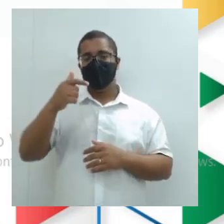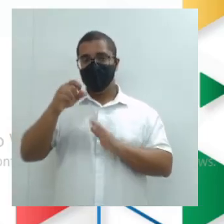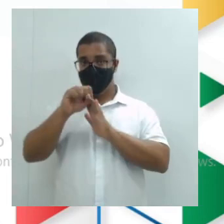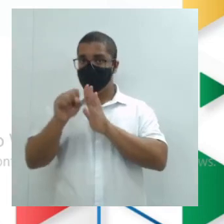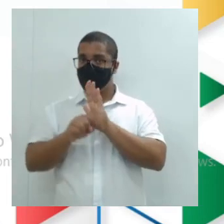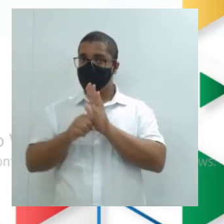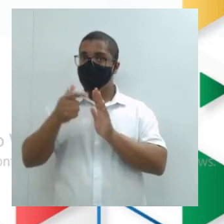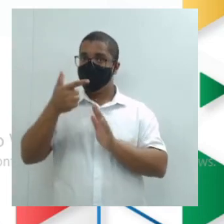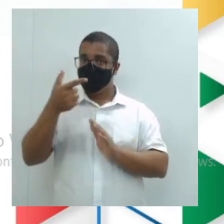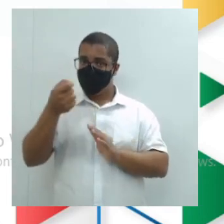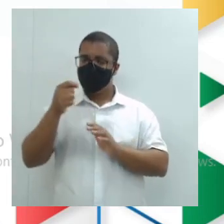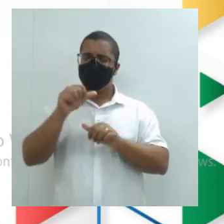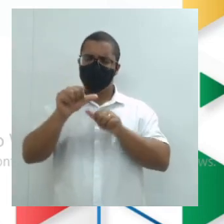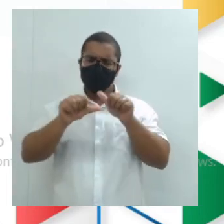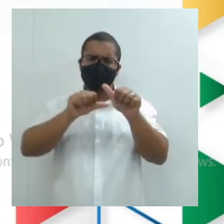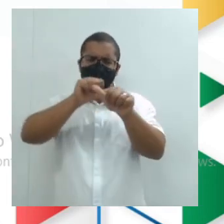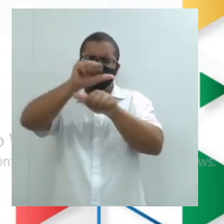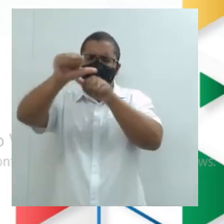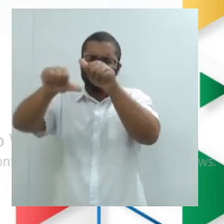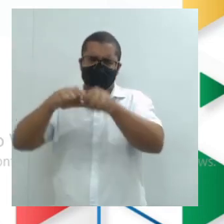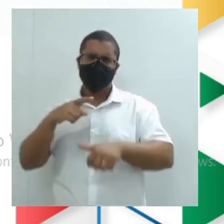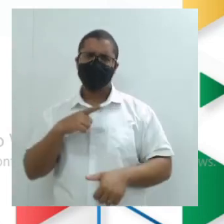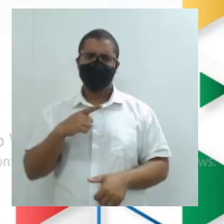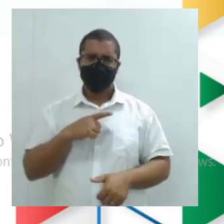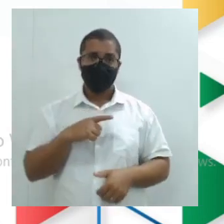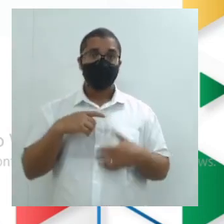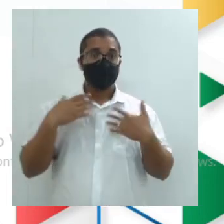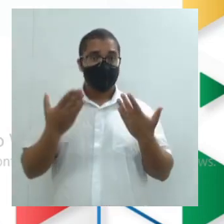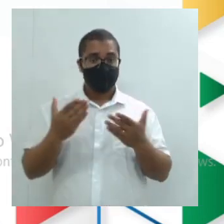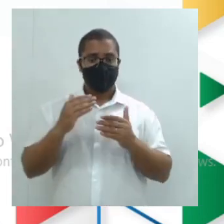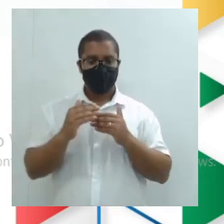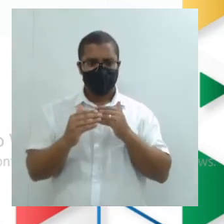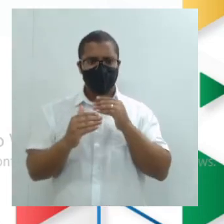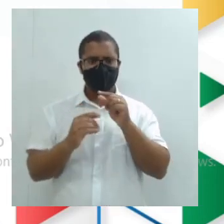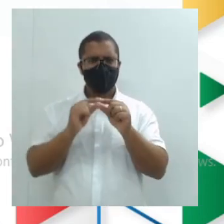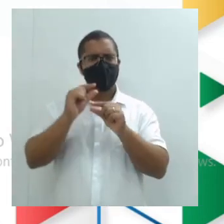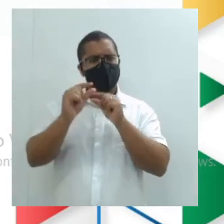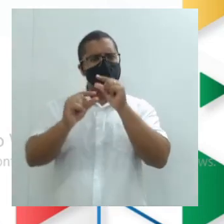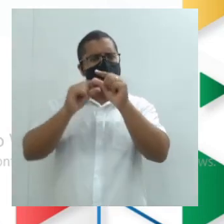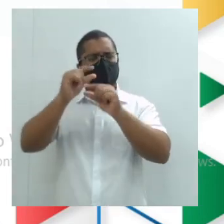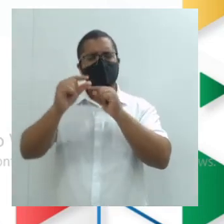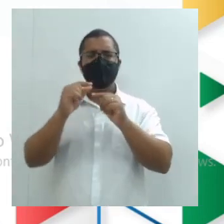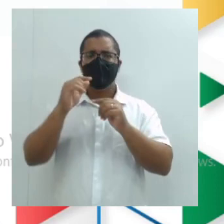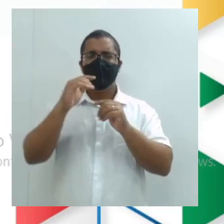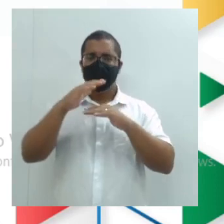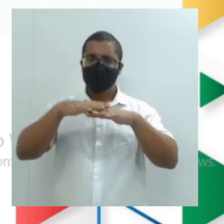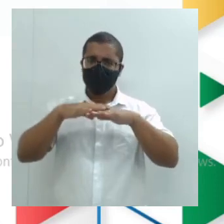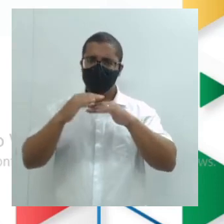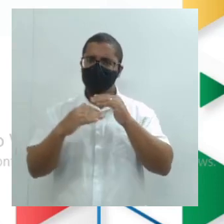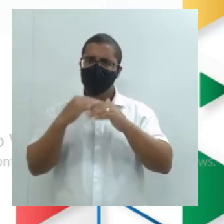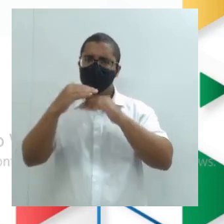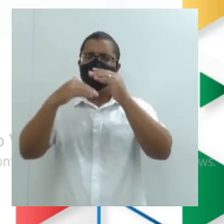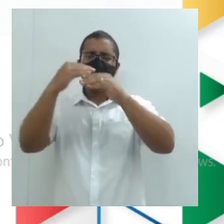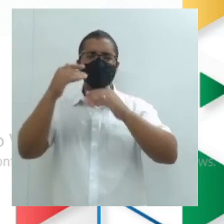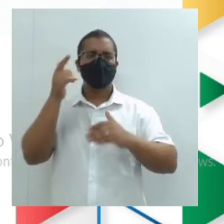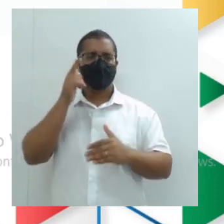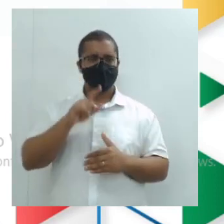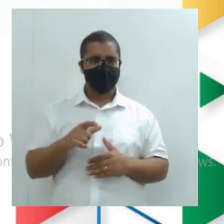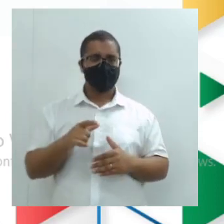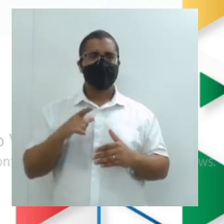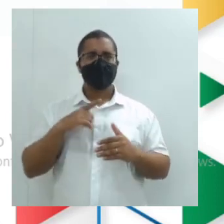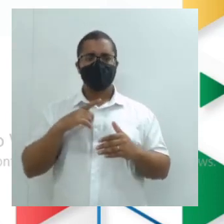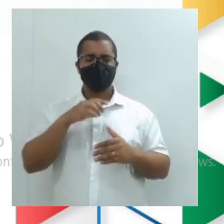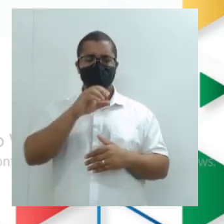muitas mudanças, tá bom? Aconteceram. E aí elas foram desenvolvendo melhor a matemática. Então hoje, as concepções de